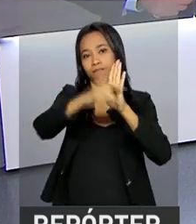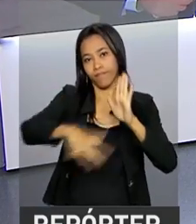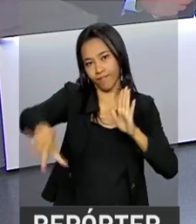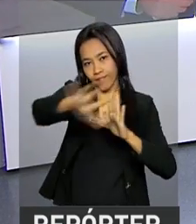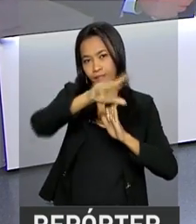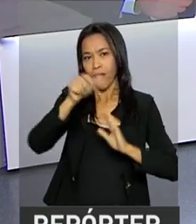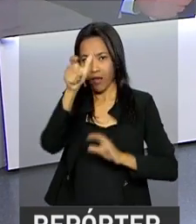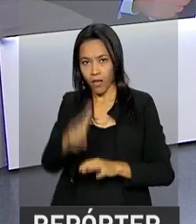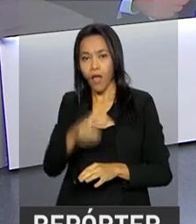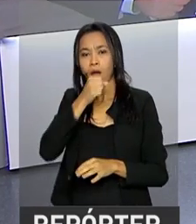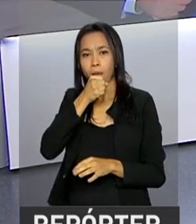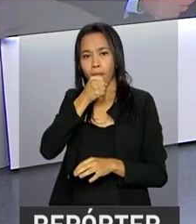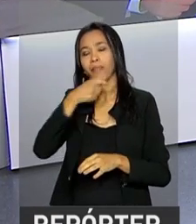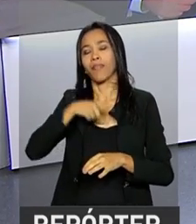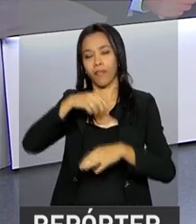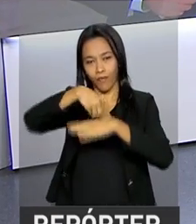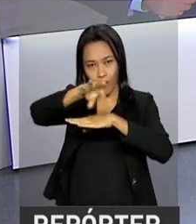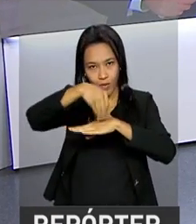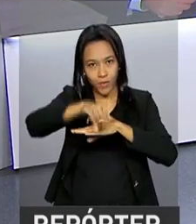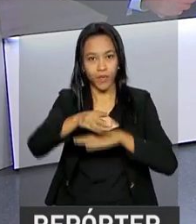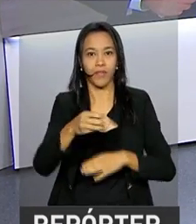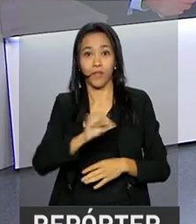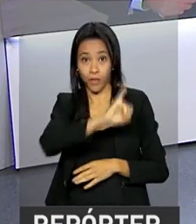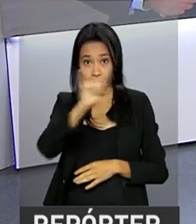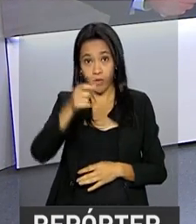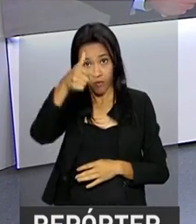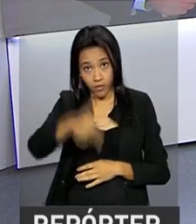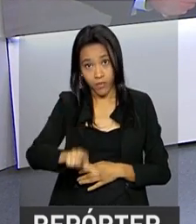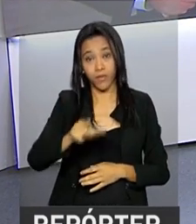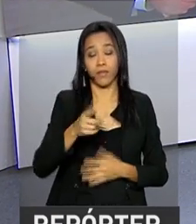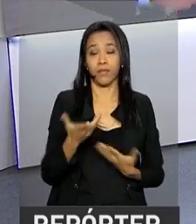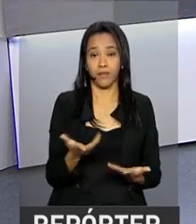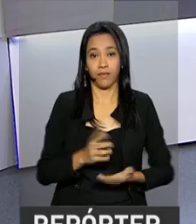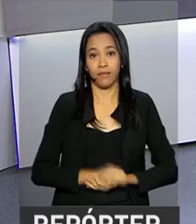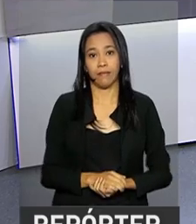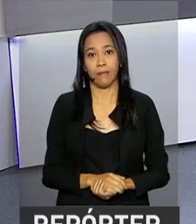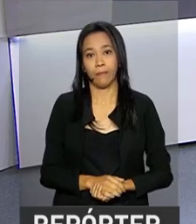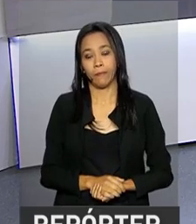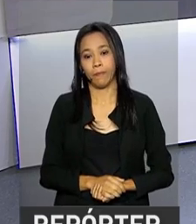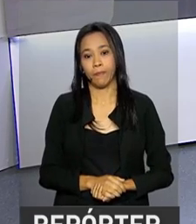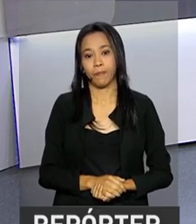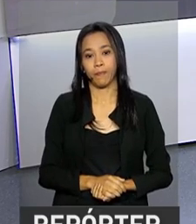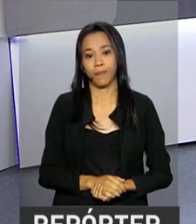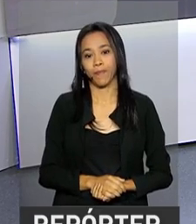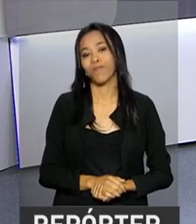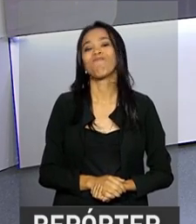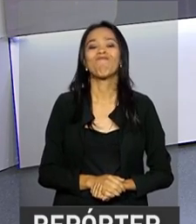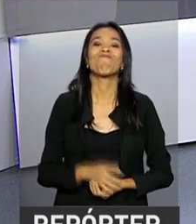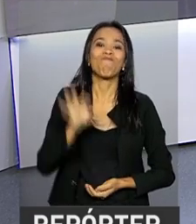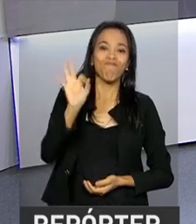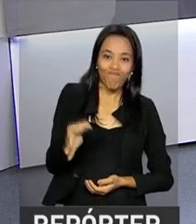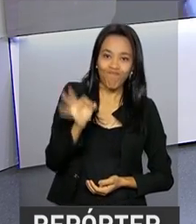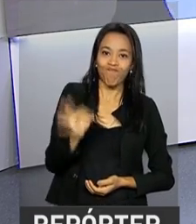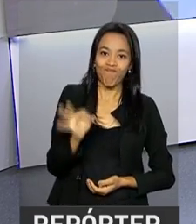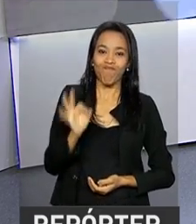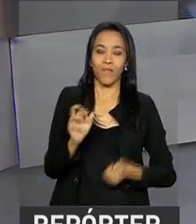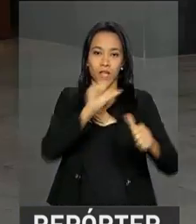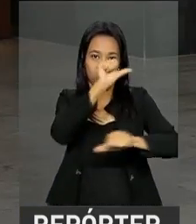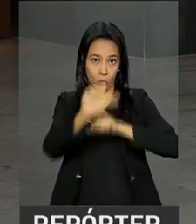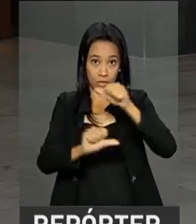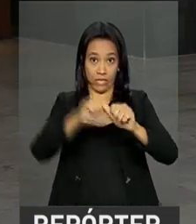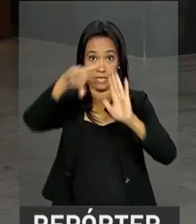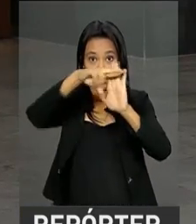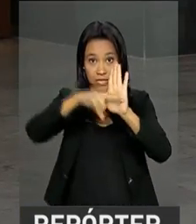informações ao vivo para a gente oi JP mais uma vez Oi Leandro É isso mesmo a reforma da